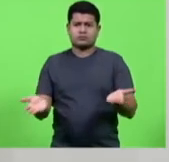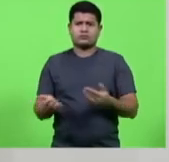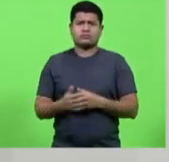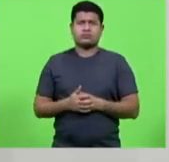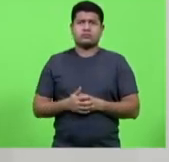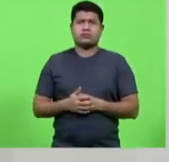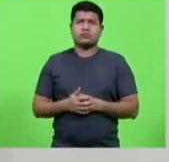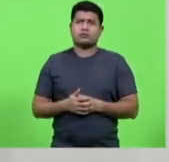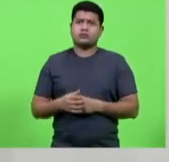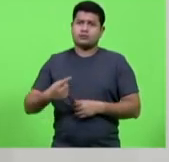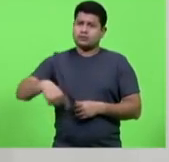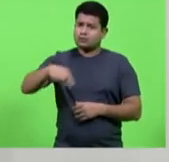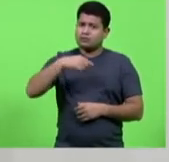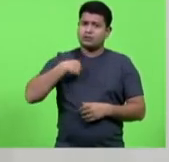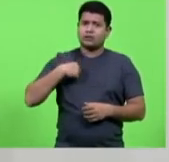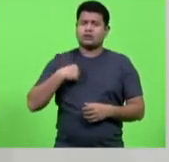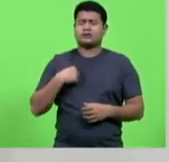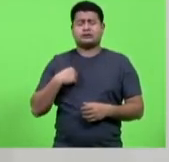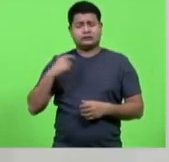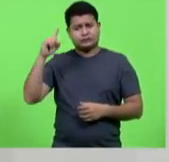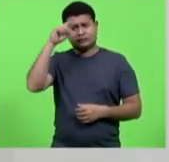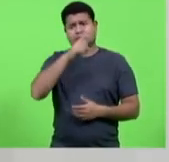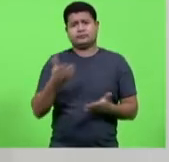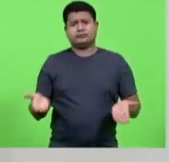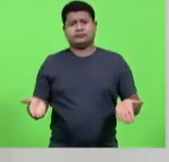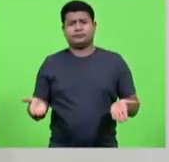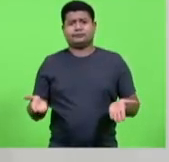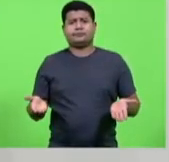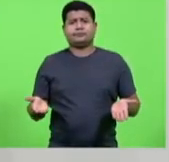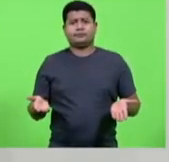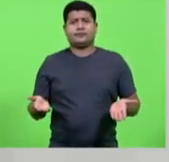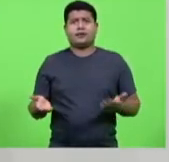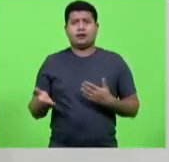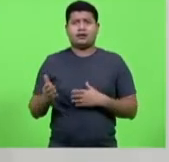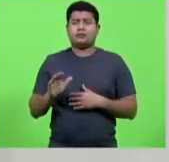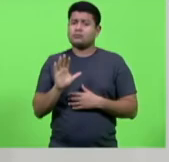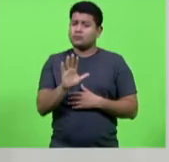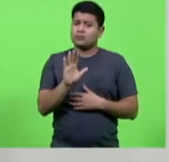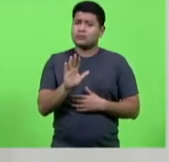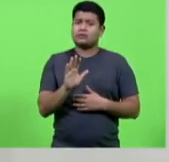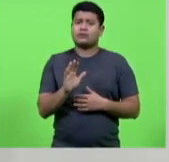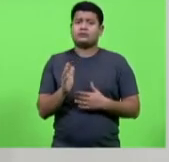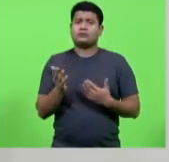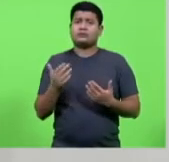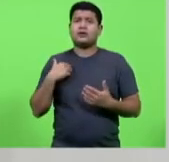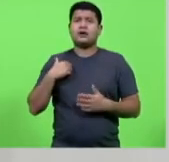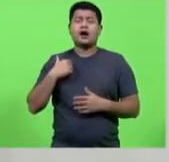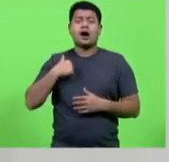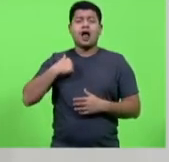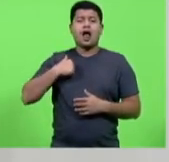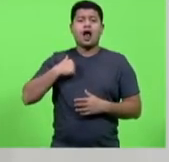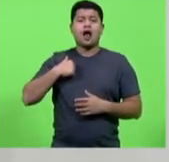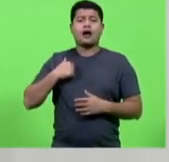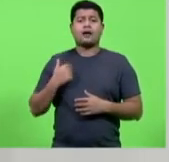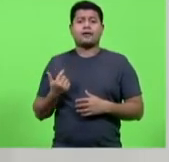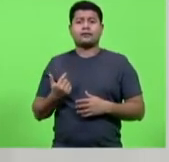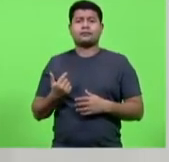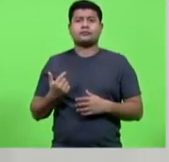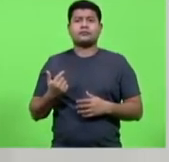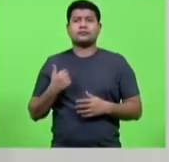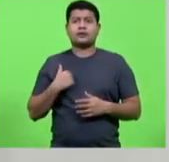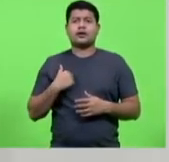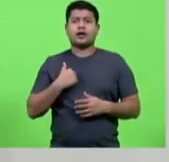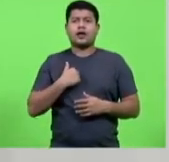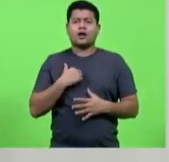aí a gente fica complicado, né, saber de tudo isso. Mas tudo bem, né, não sou eu que sou que estou fazendo